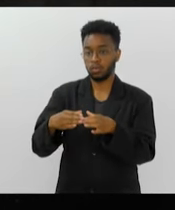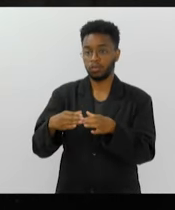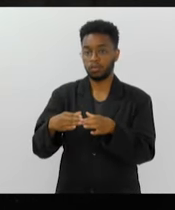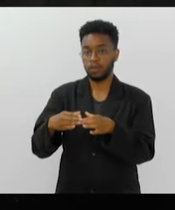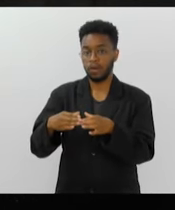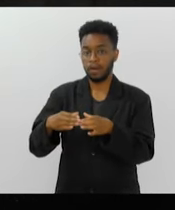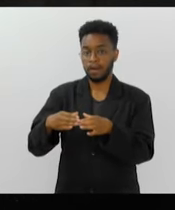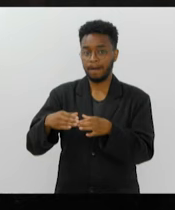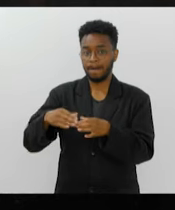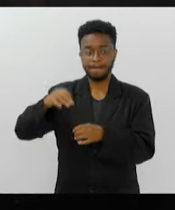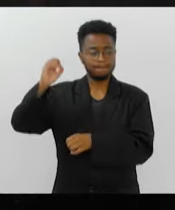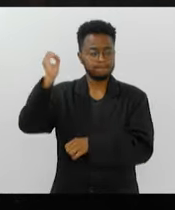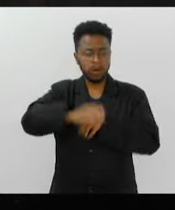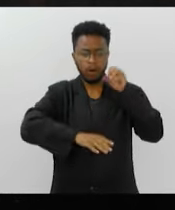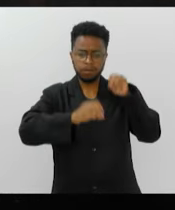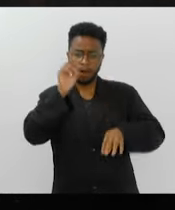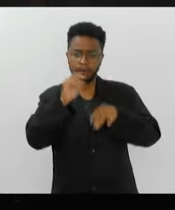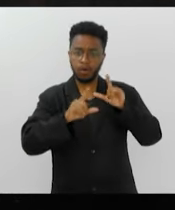Israel